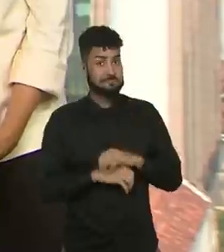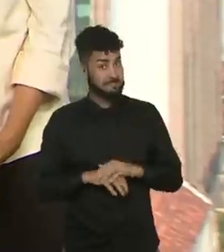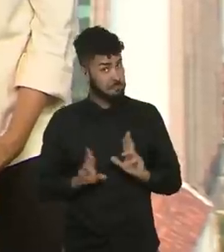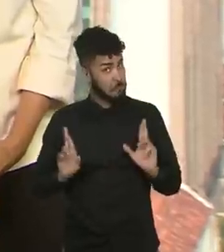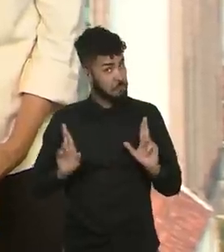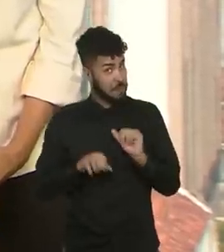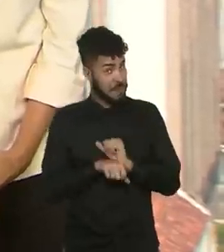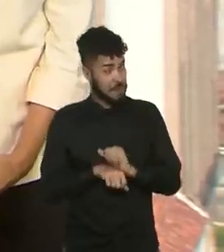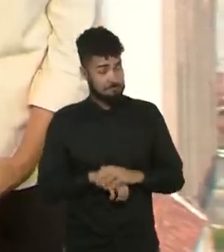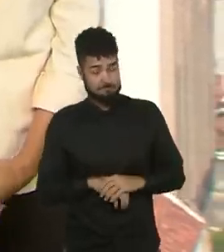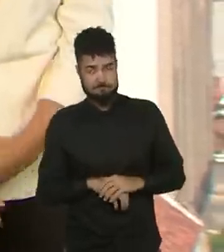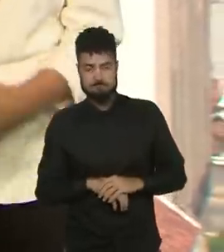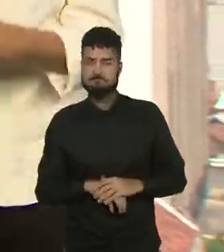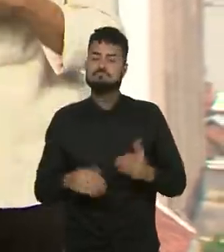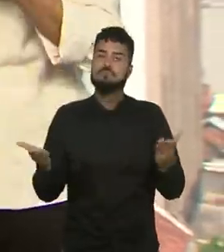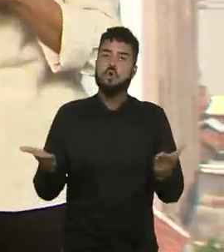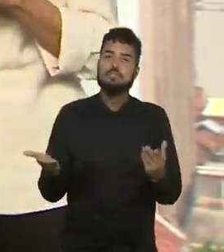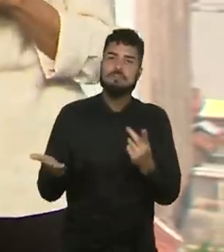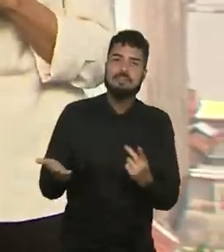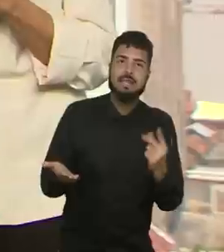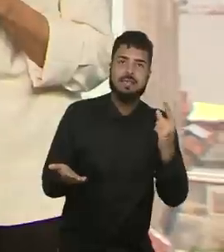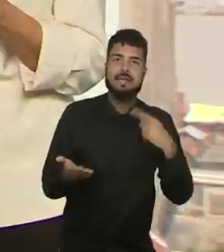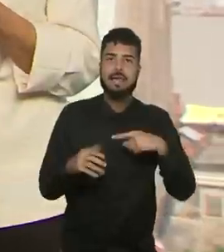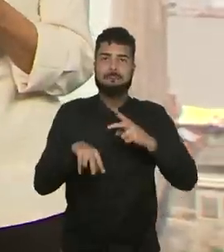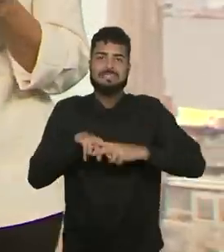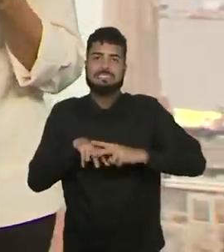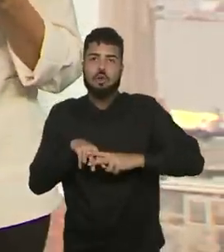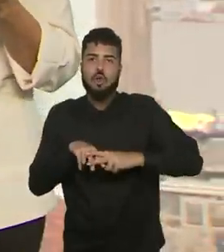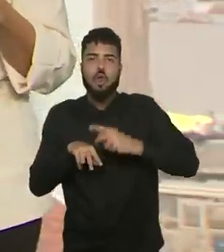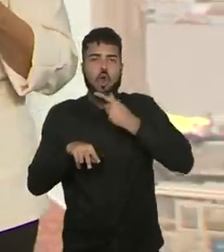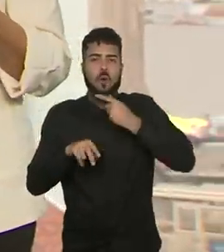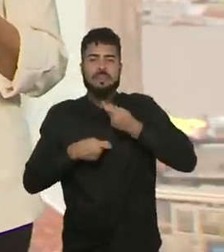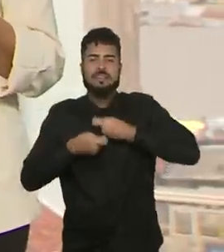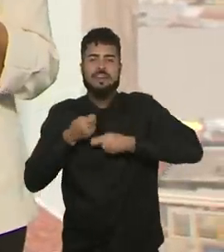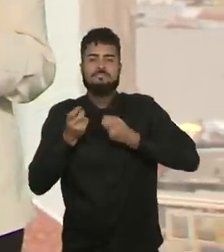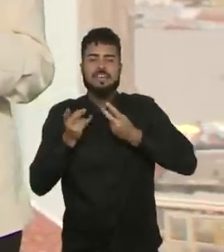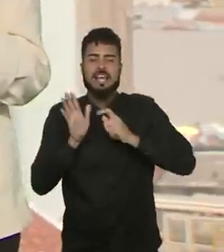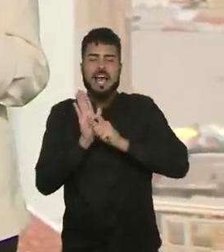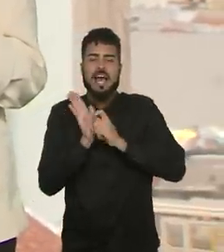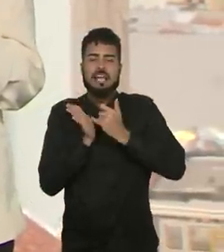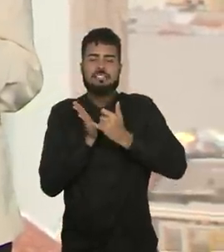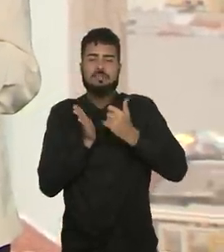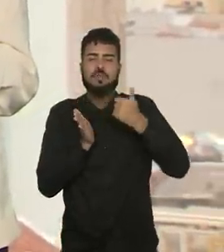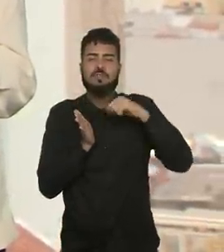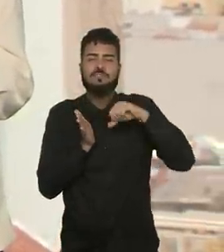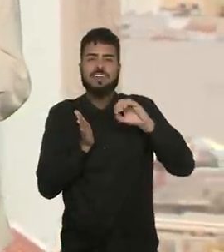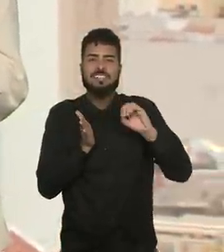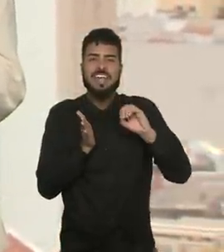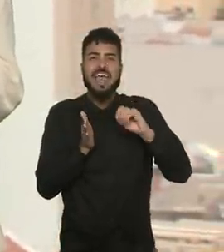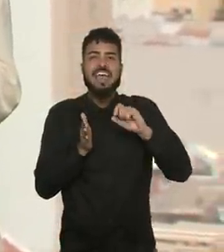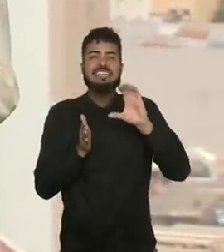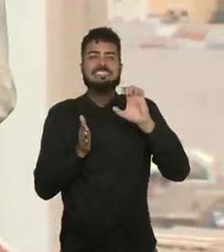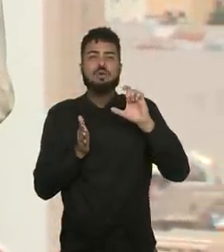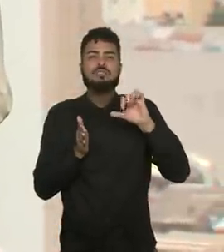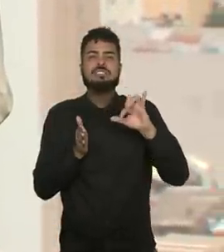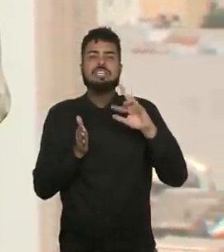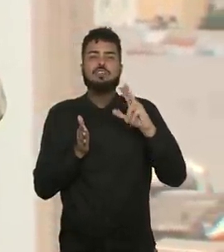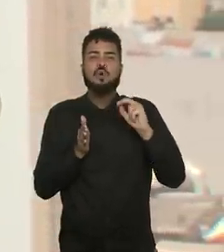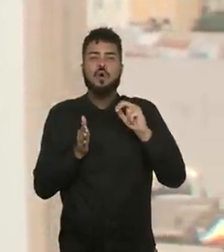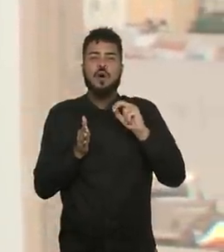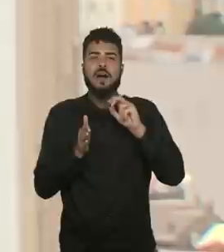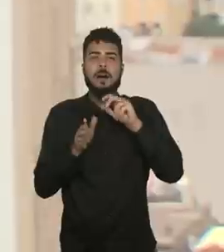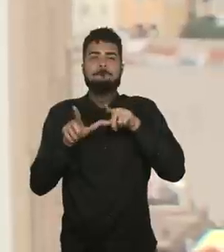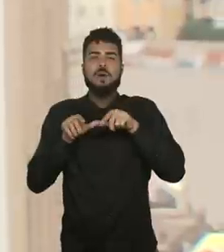e vai deixar a cadeia hoje um dos principais traficantes do Rio nos anos 90 Celsinho da Vila Vintém estava preso desde 2002